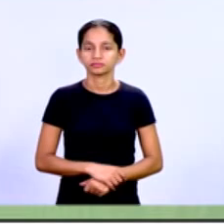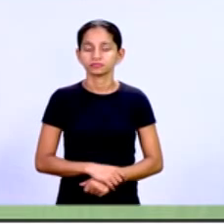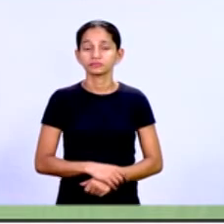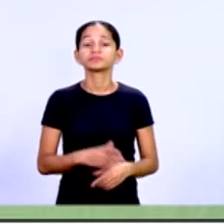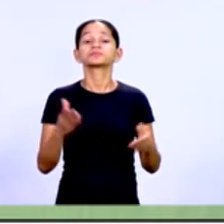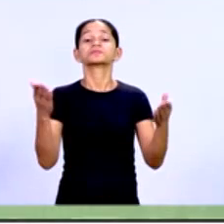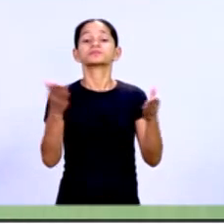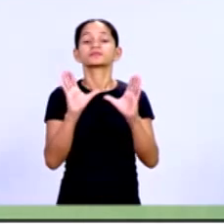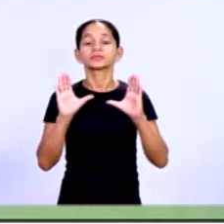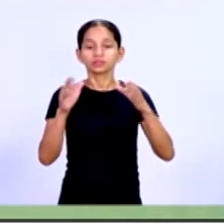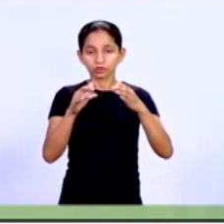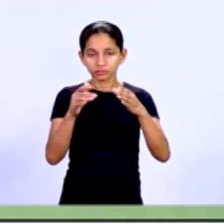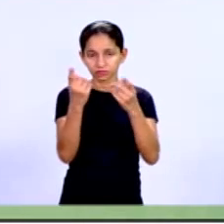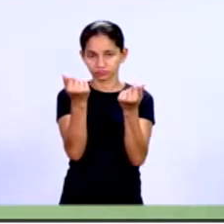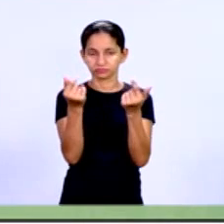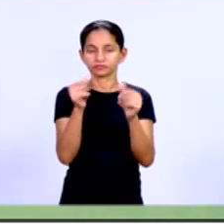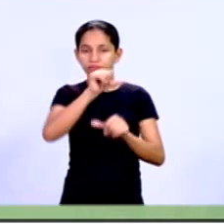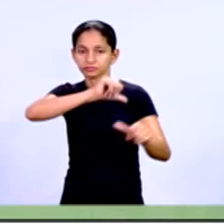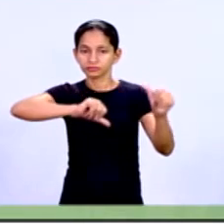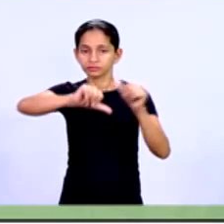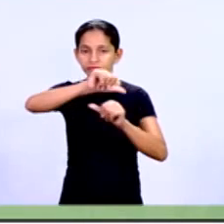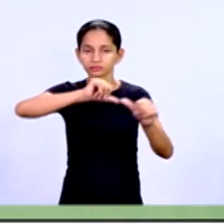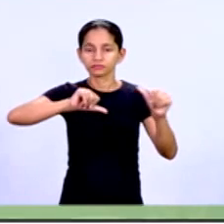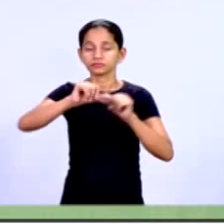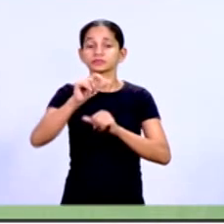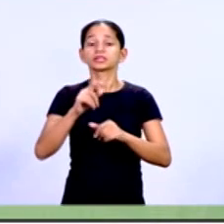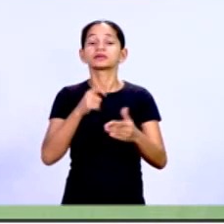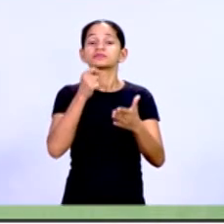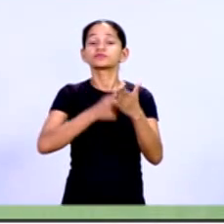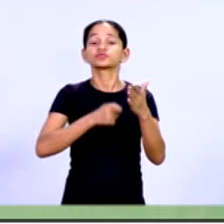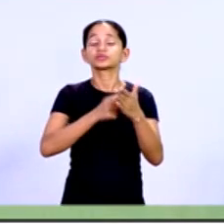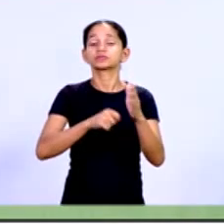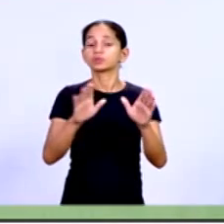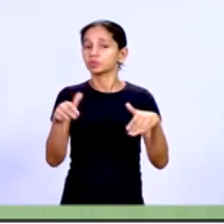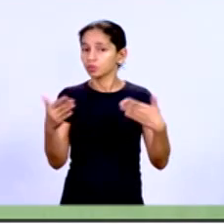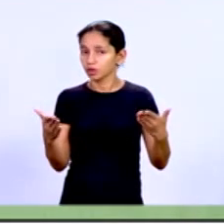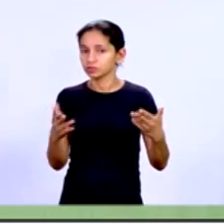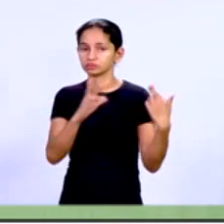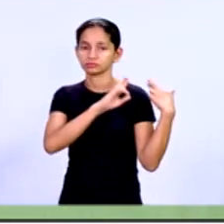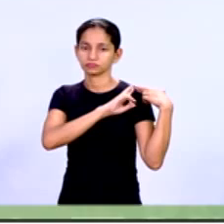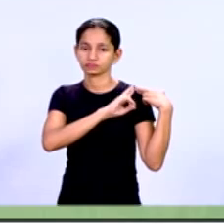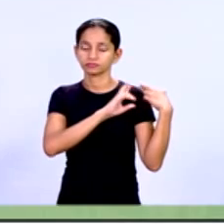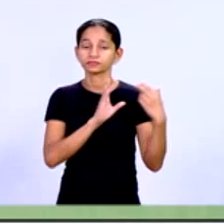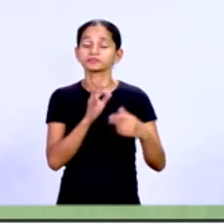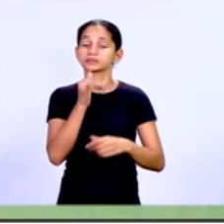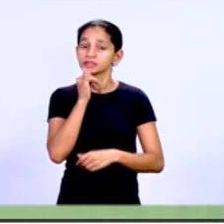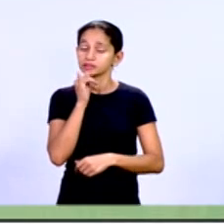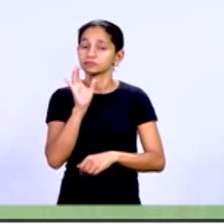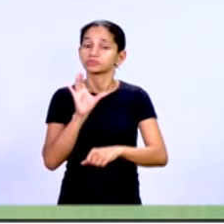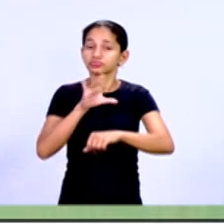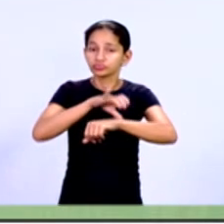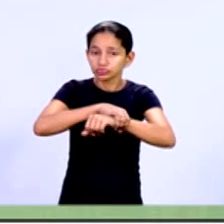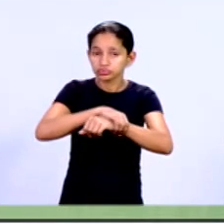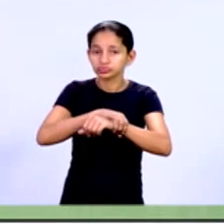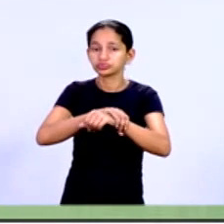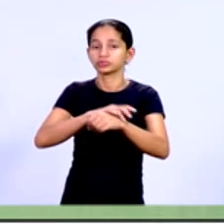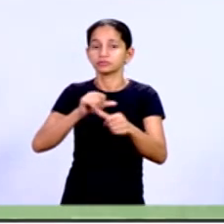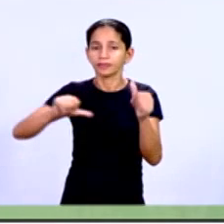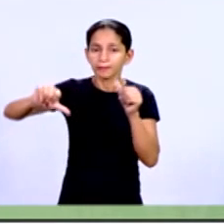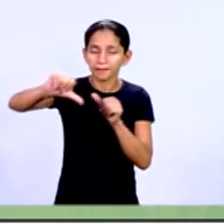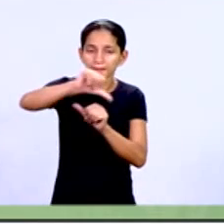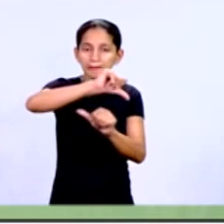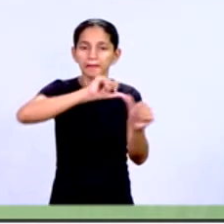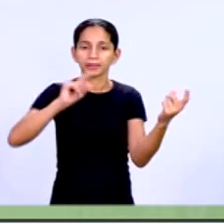A Comissão de Valores Imobiliários exerce as funções de assegurar o funcionamento eficiente e